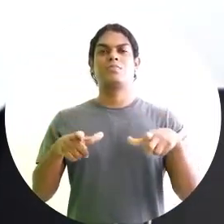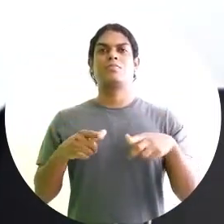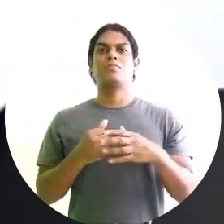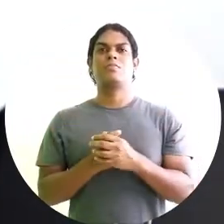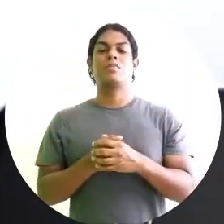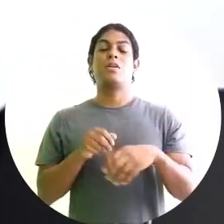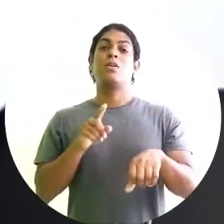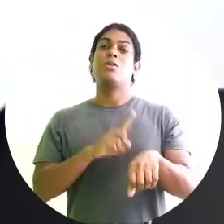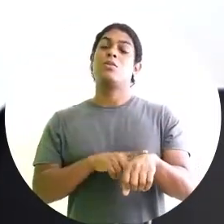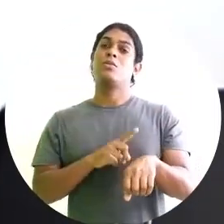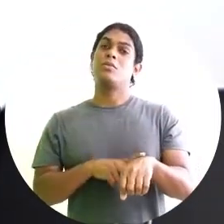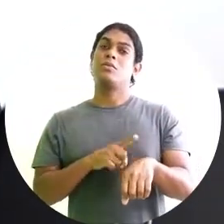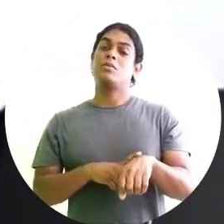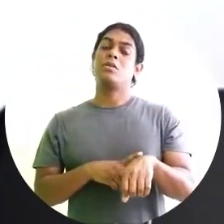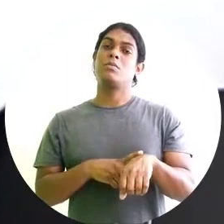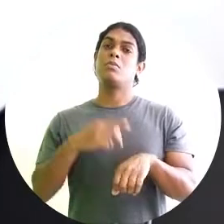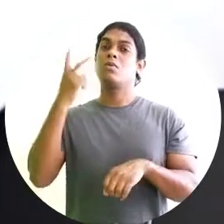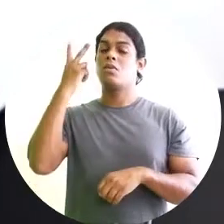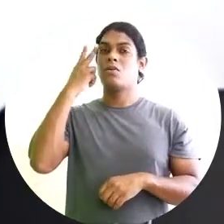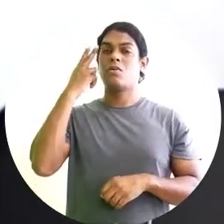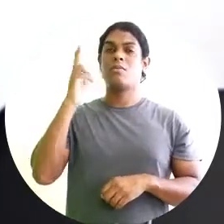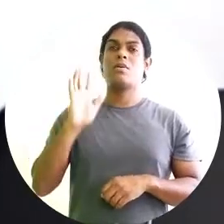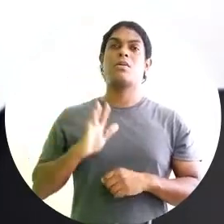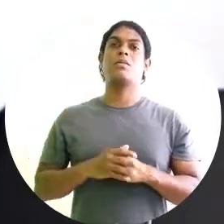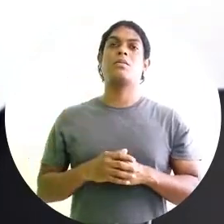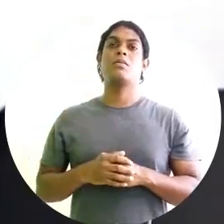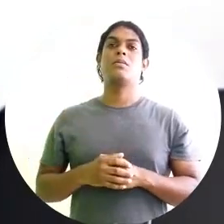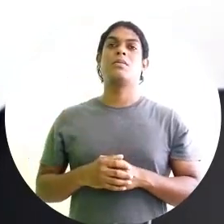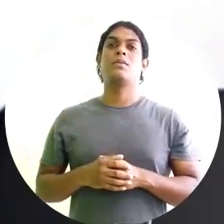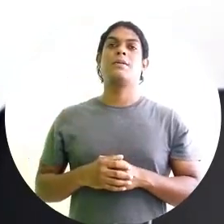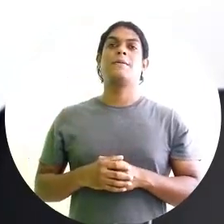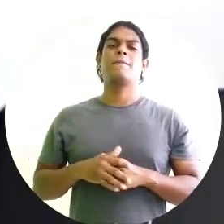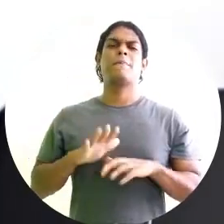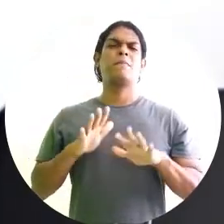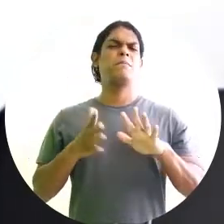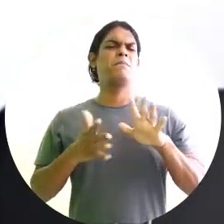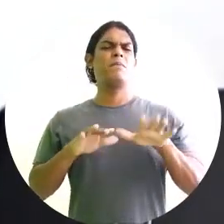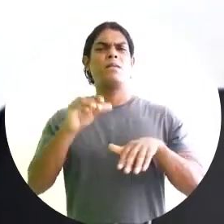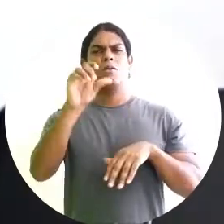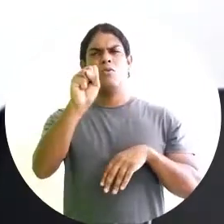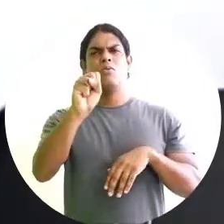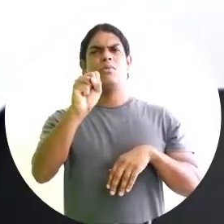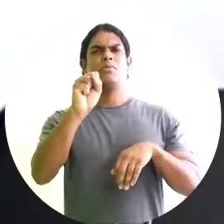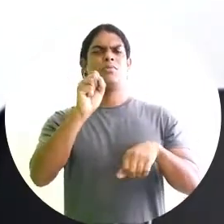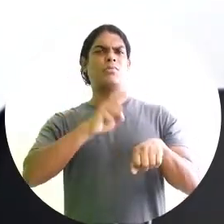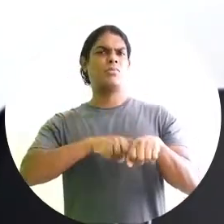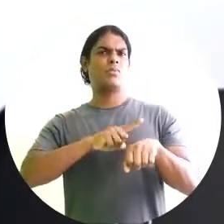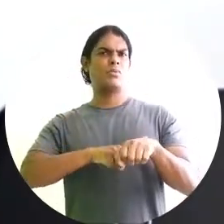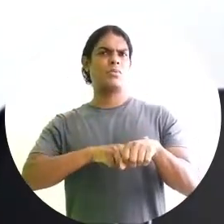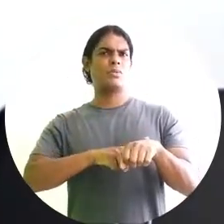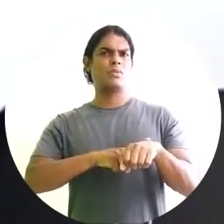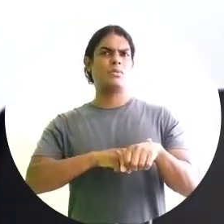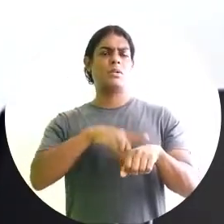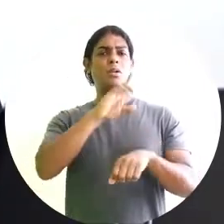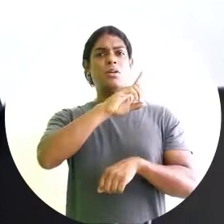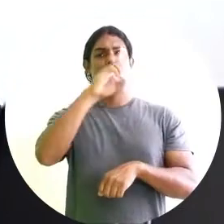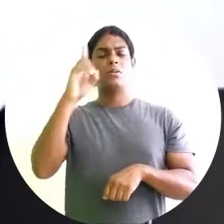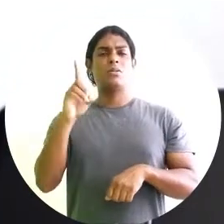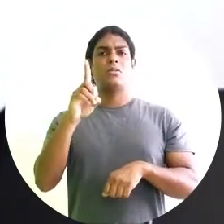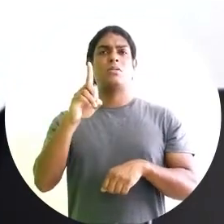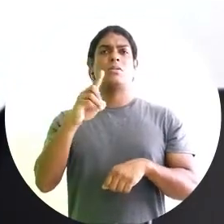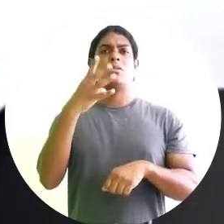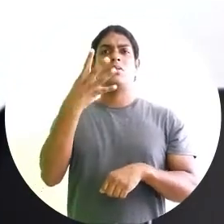Ora, a jornada normal de trabalho é constituída de 8 horas diárias